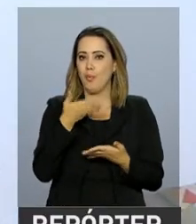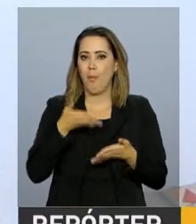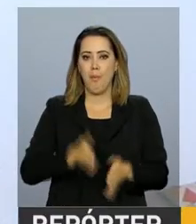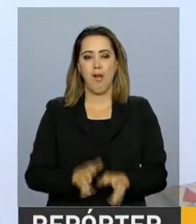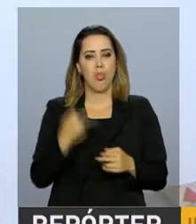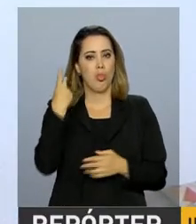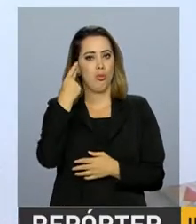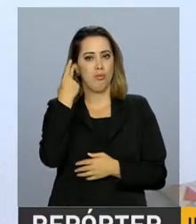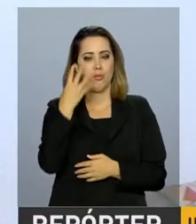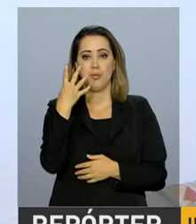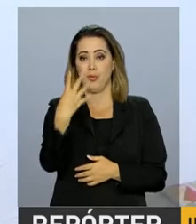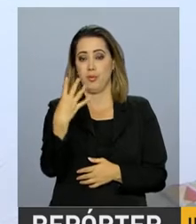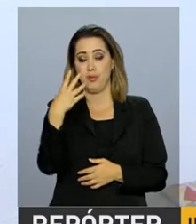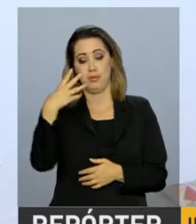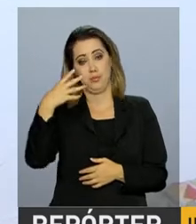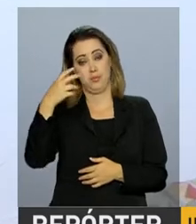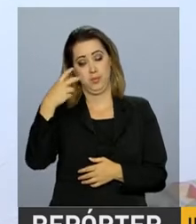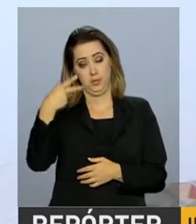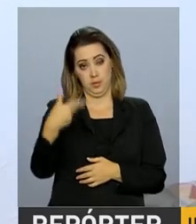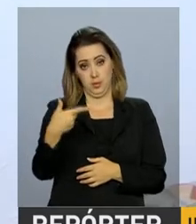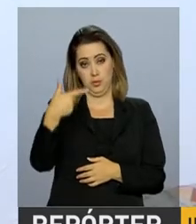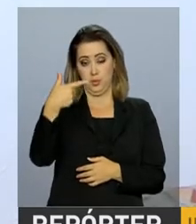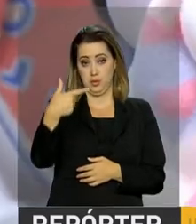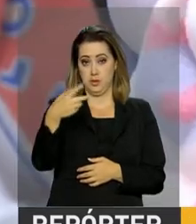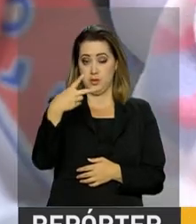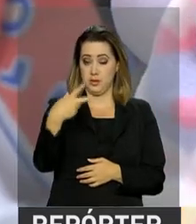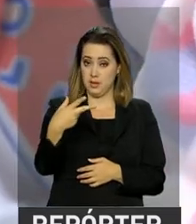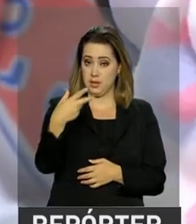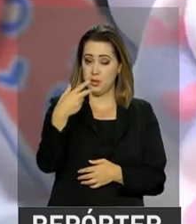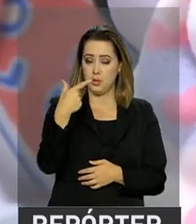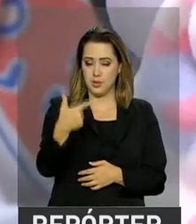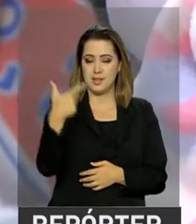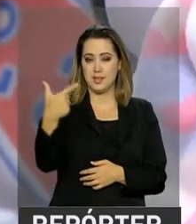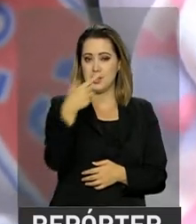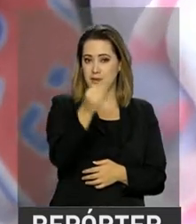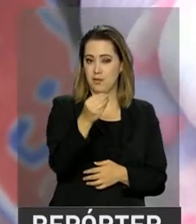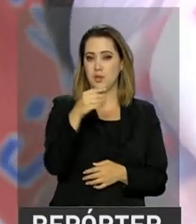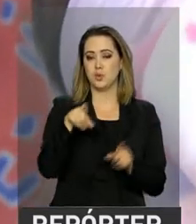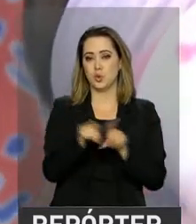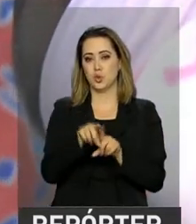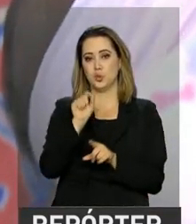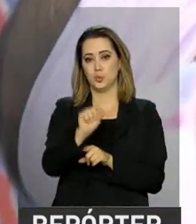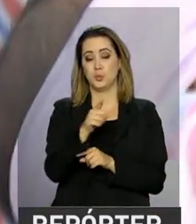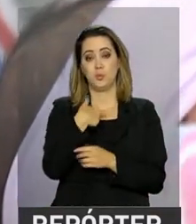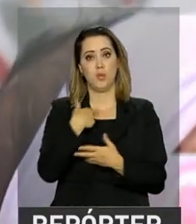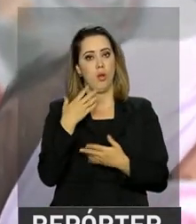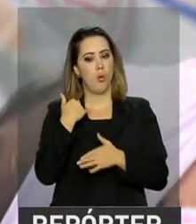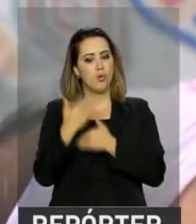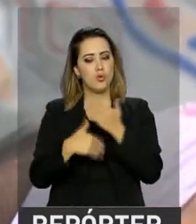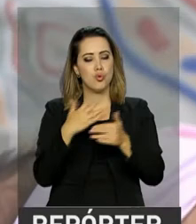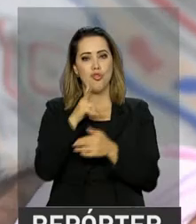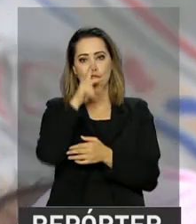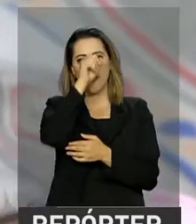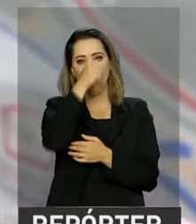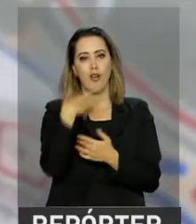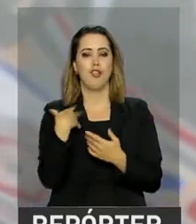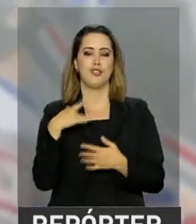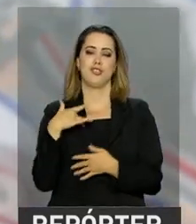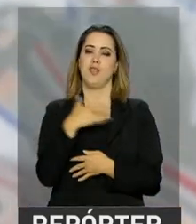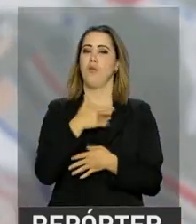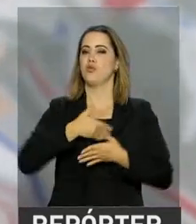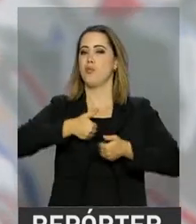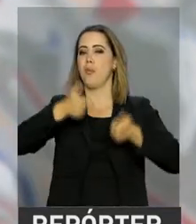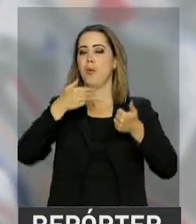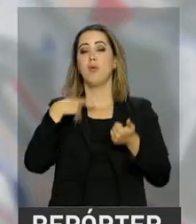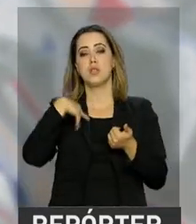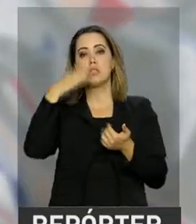normal, 4,220 kg, 51 centímetros. E para que a criança continue forte e saudável, Ingrid não tem